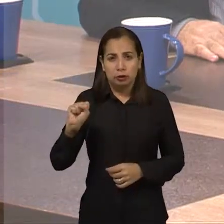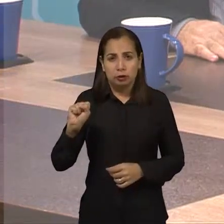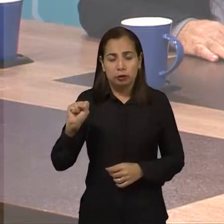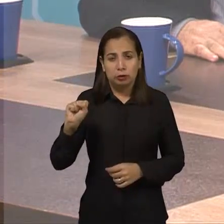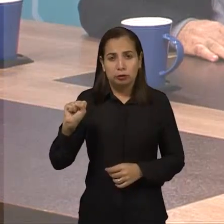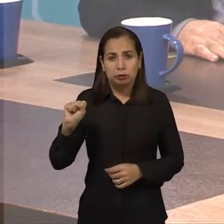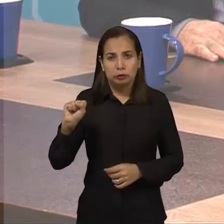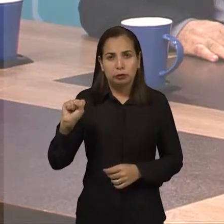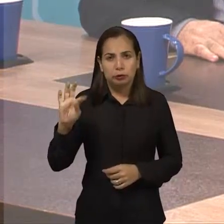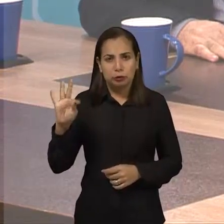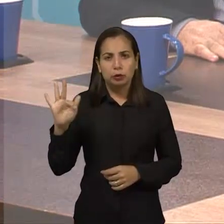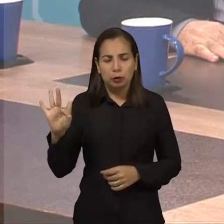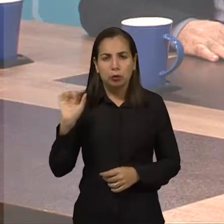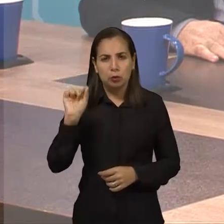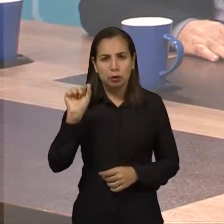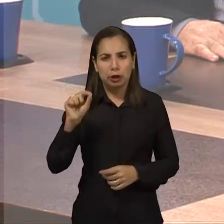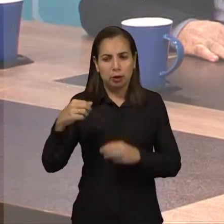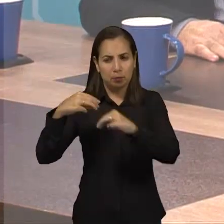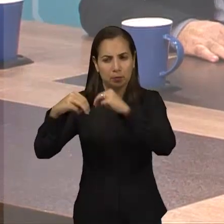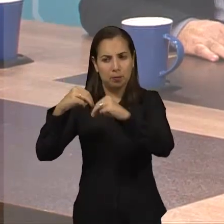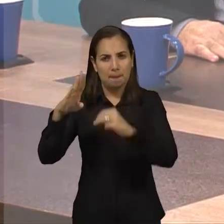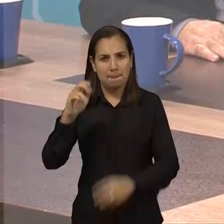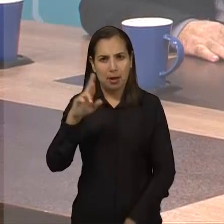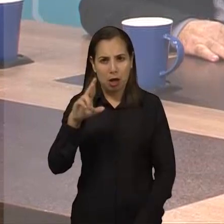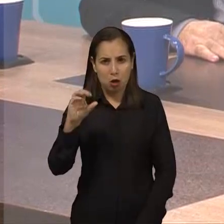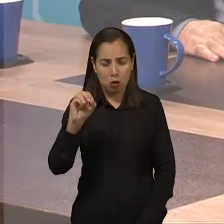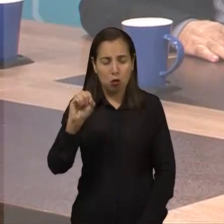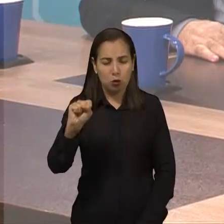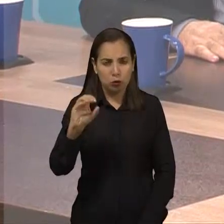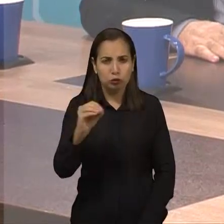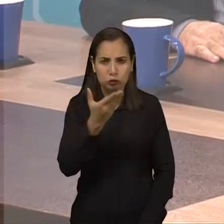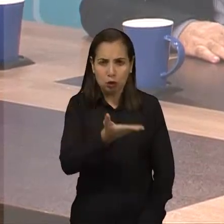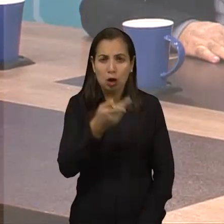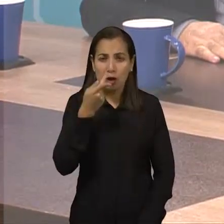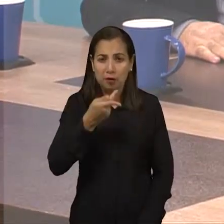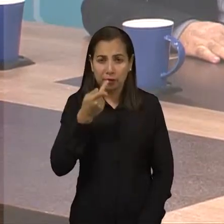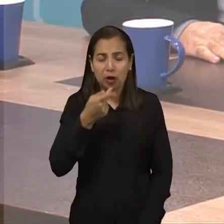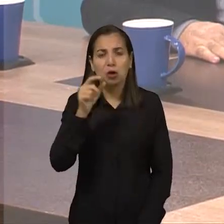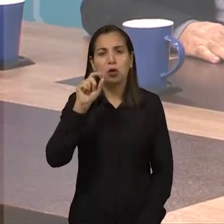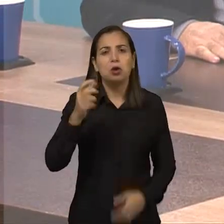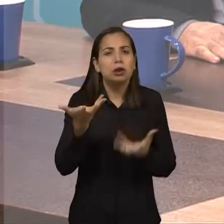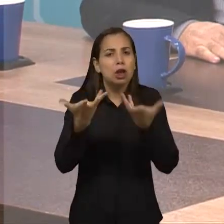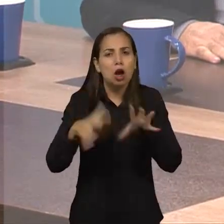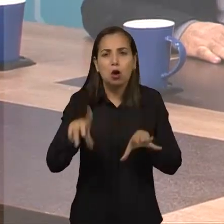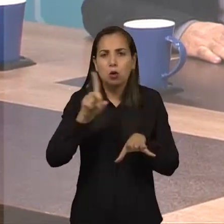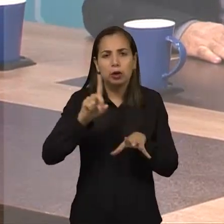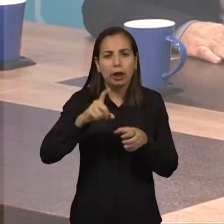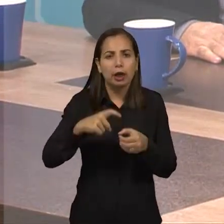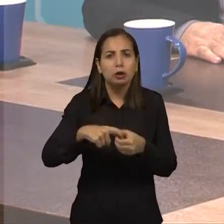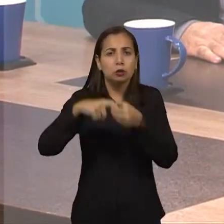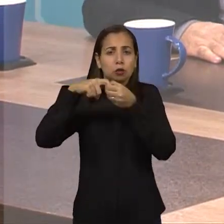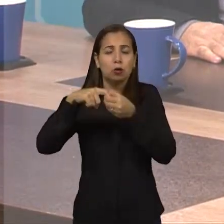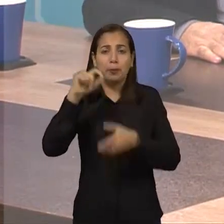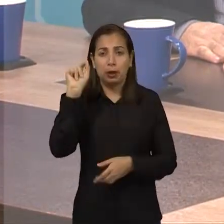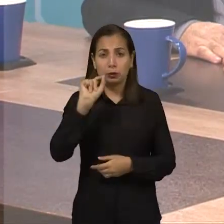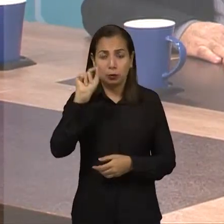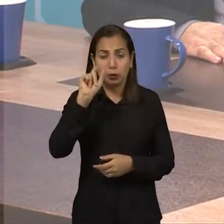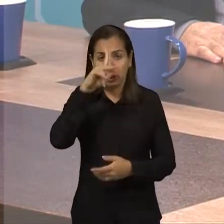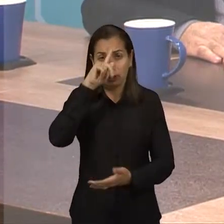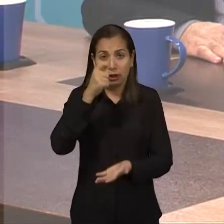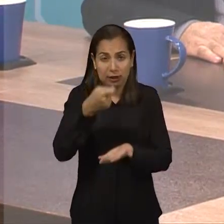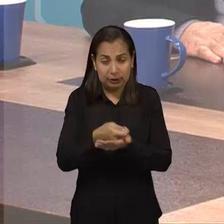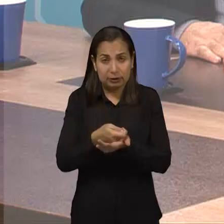quando o ministro Barroso profere a decisão dele dizendo que não quer que suspenda os efeitos da decisão lá